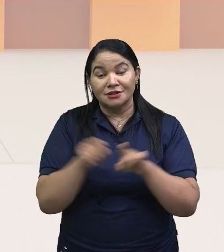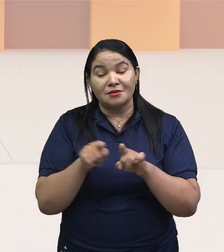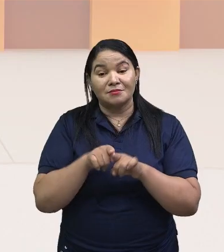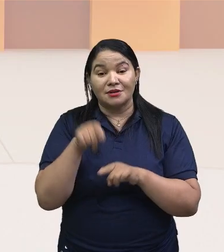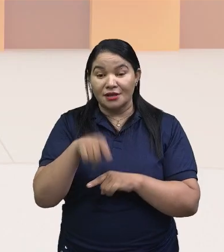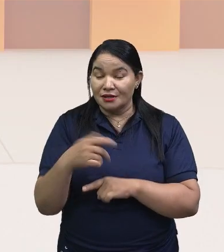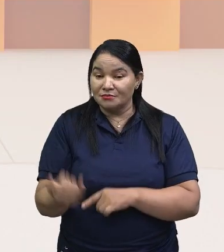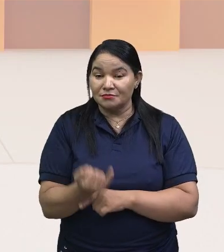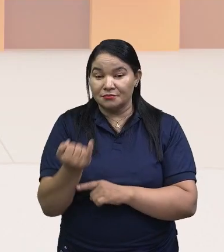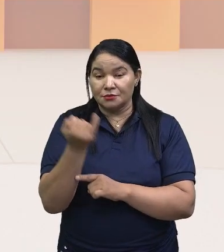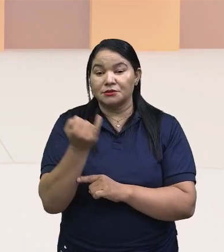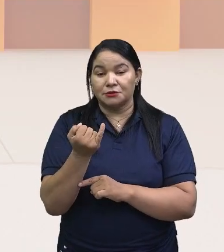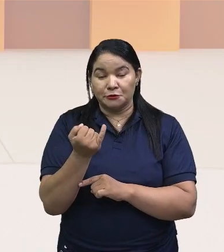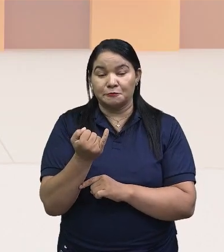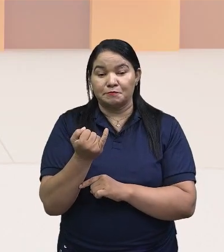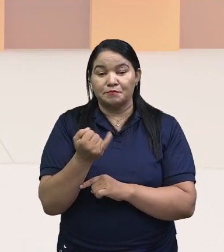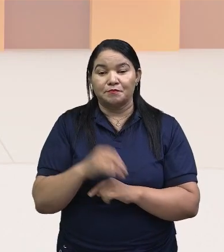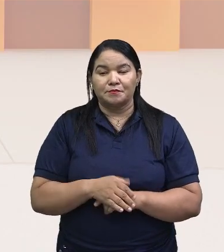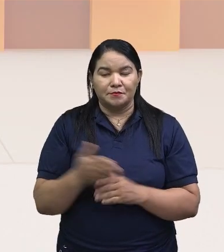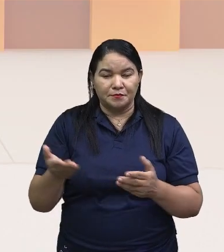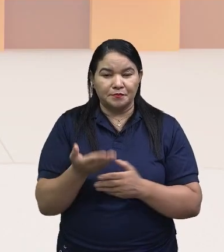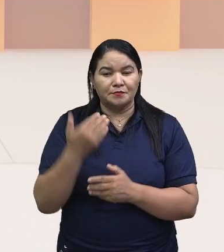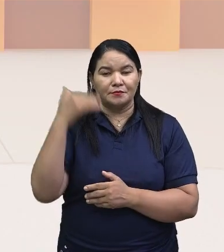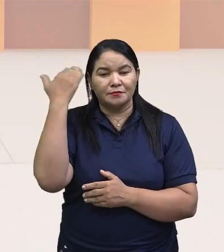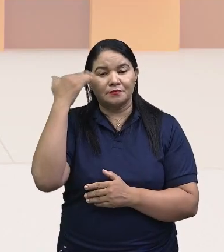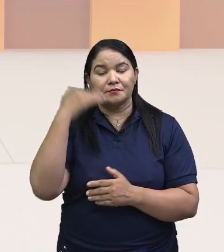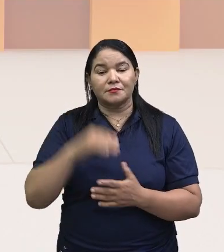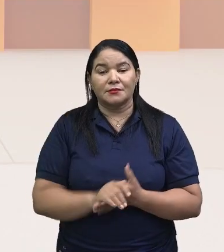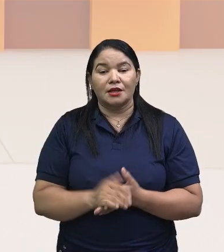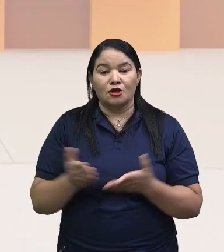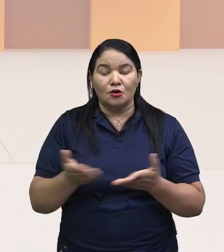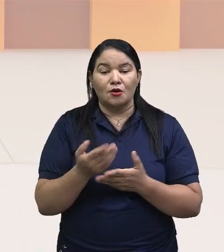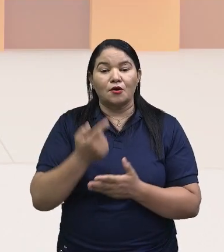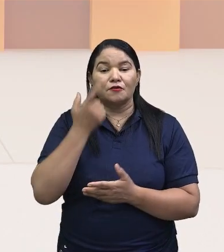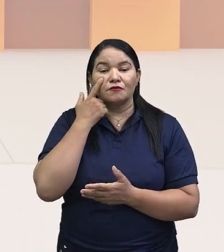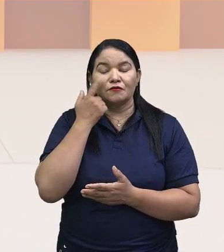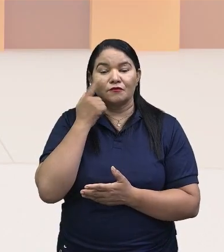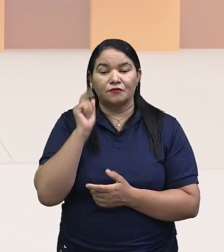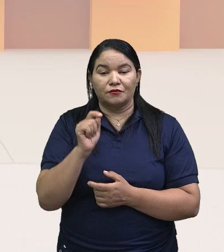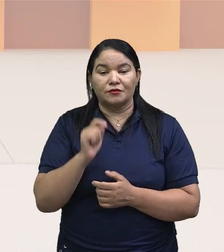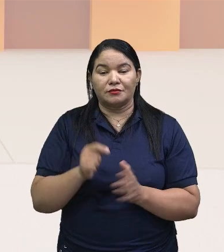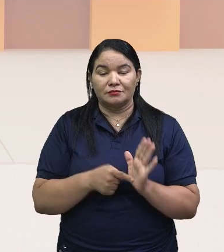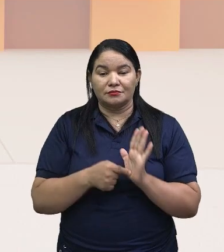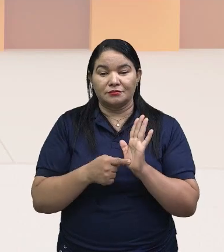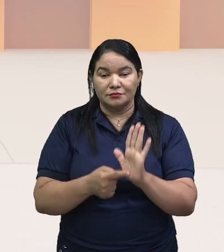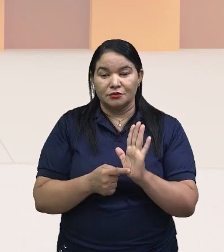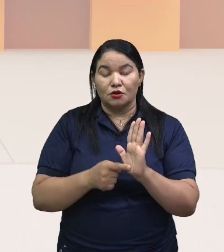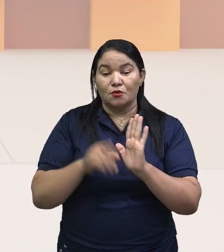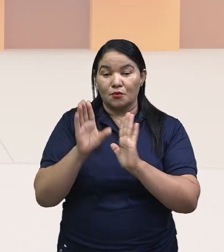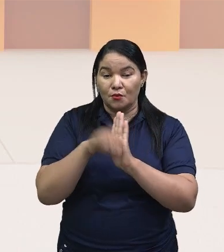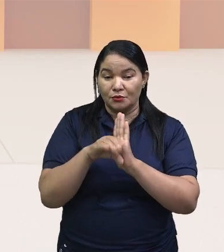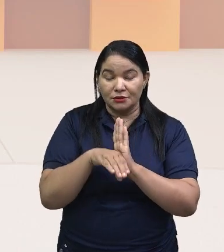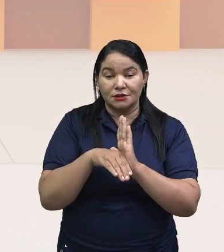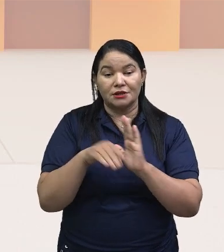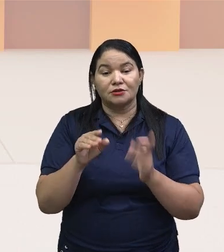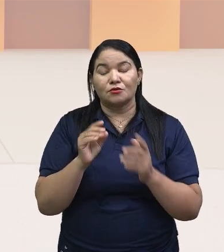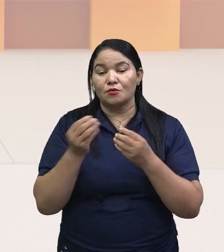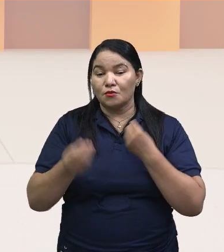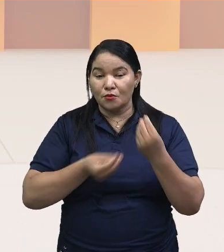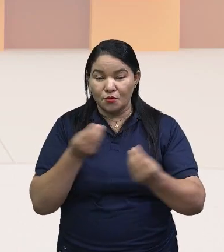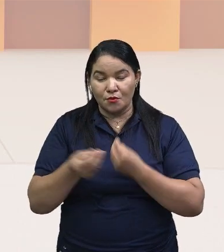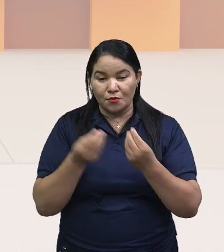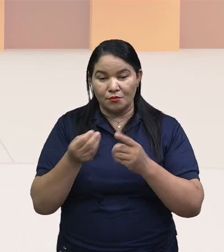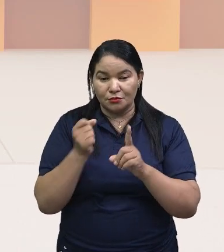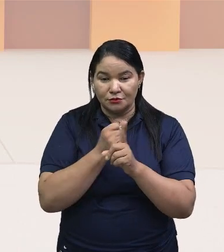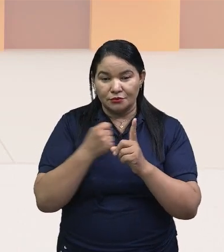bastante significativo. E para entender esse movimento, a gente vai trazer o conceito da construção